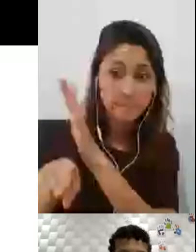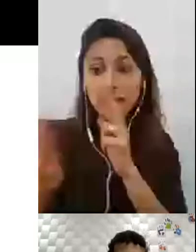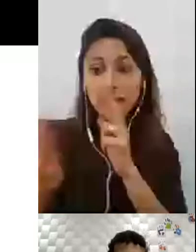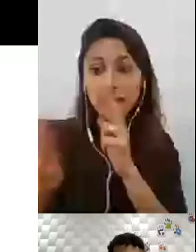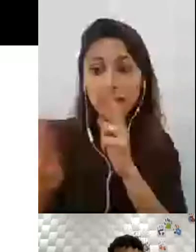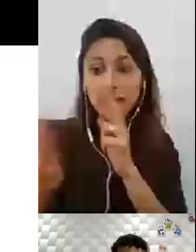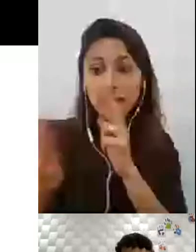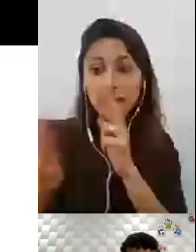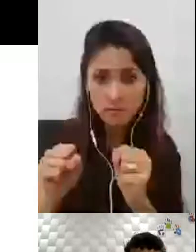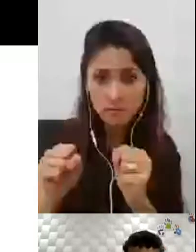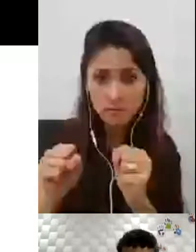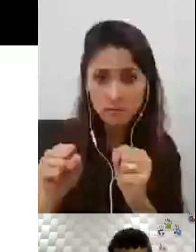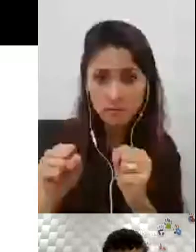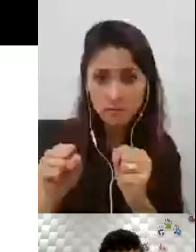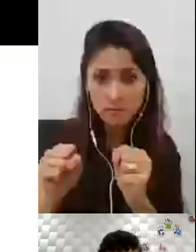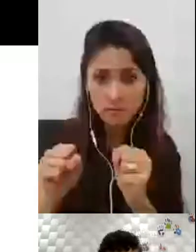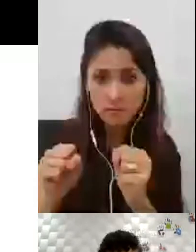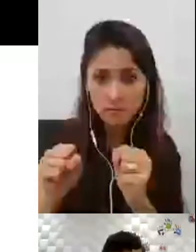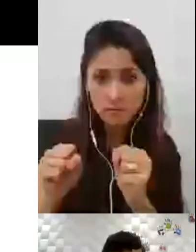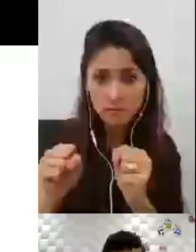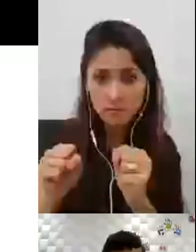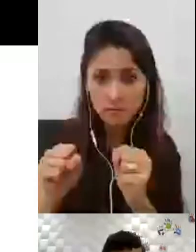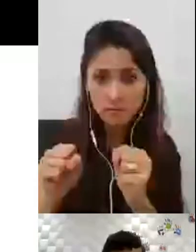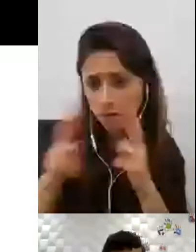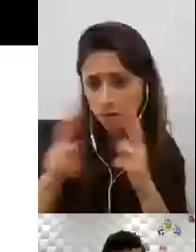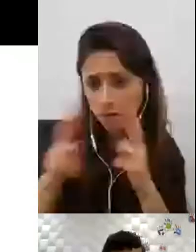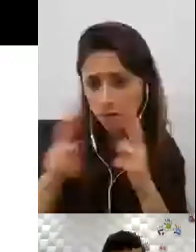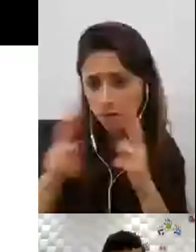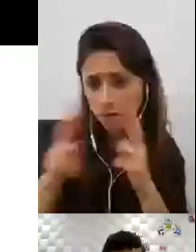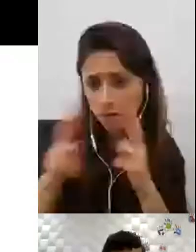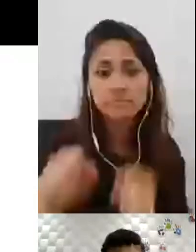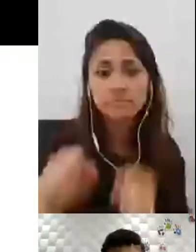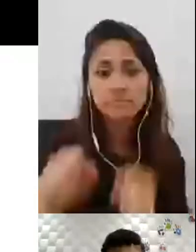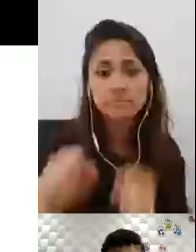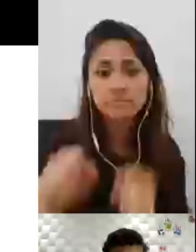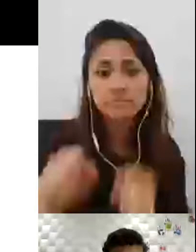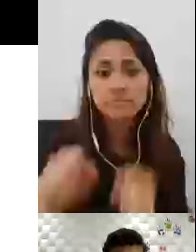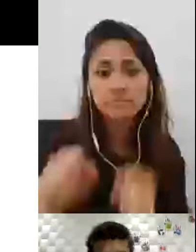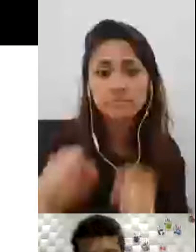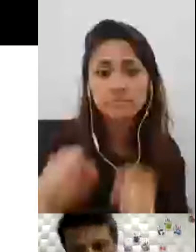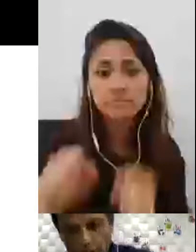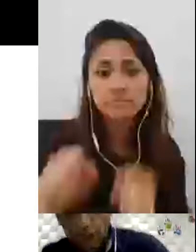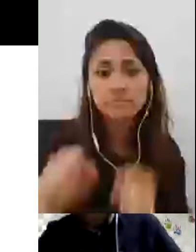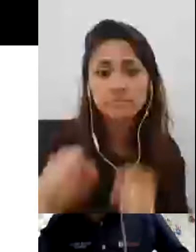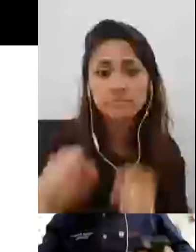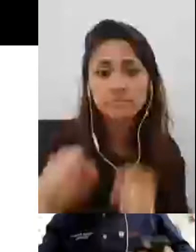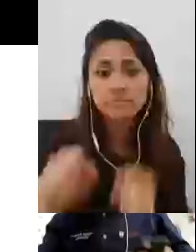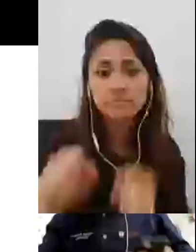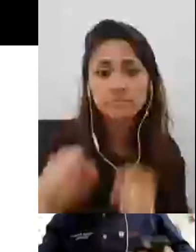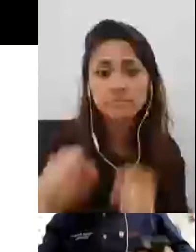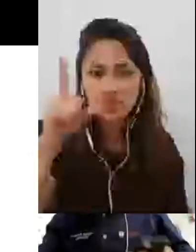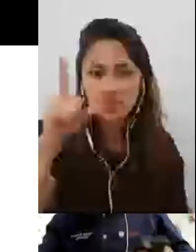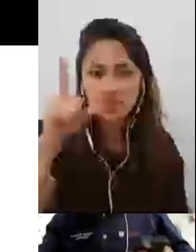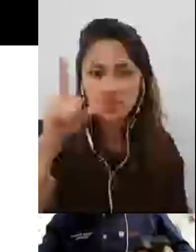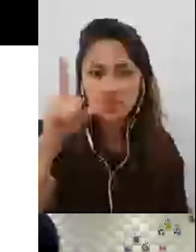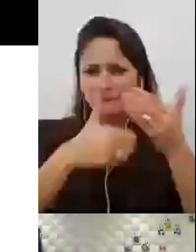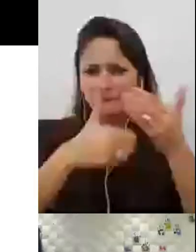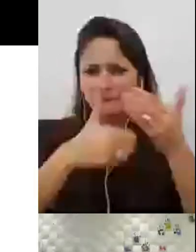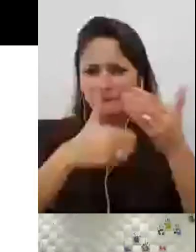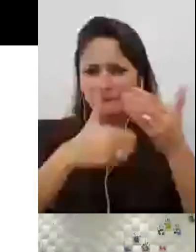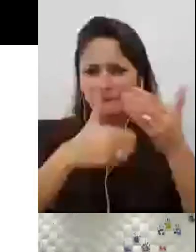quiser colocar agora, depois já Legal. A gente tem uma listinha aqui de